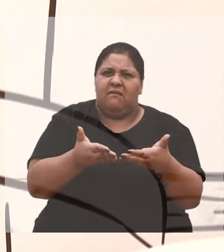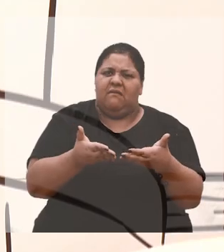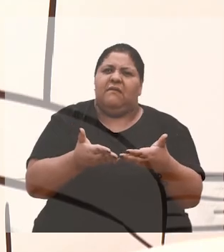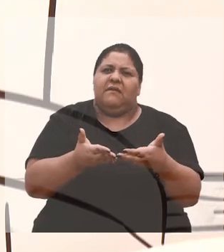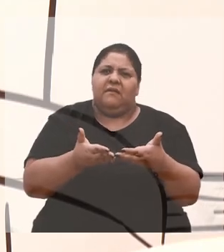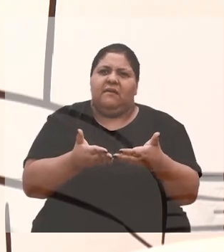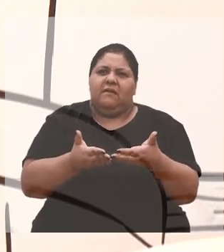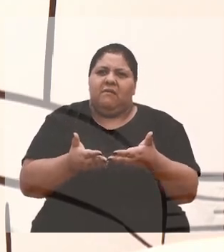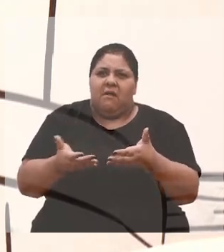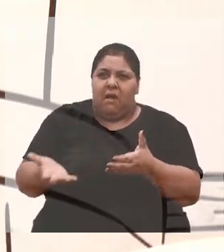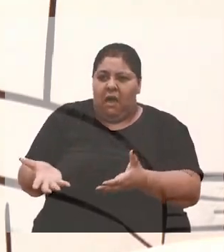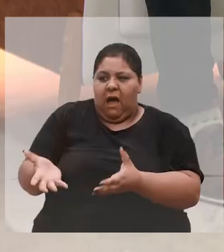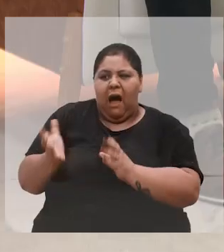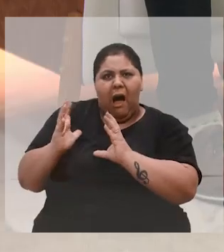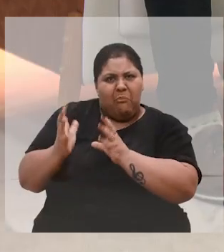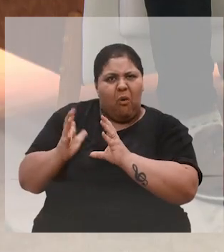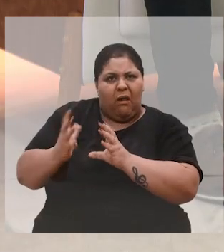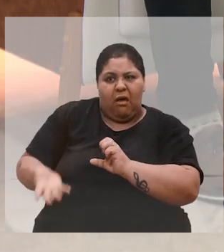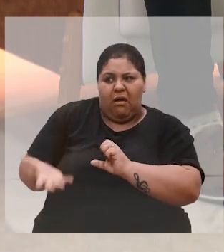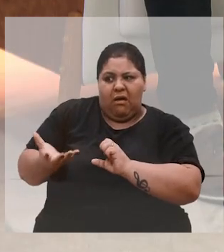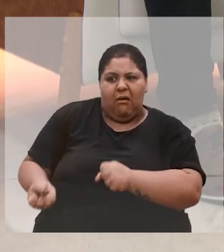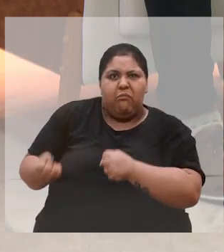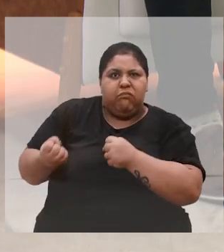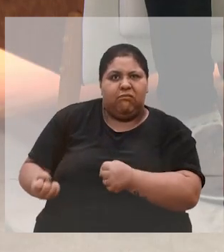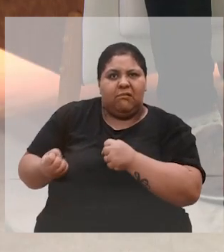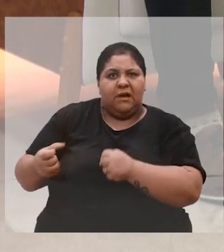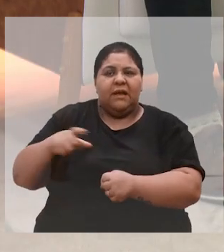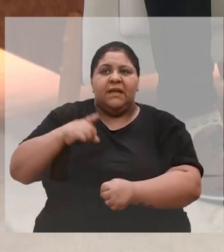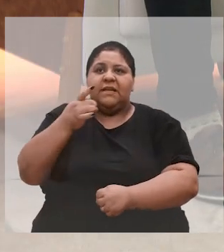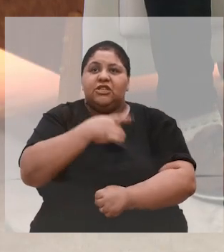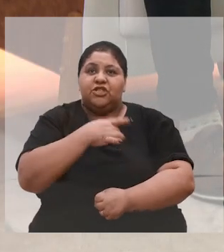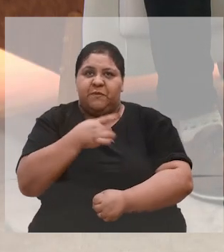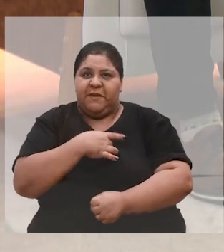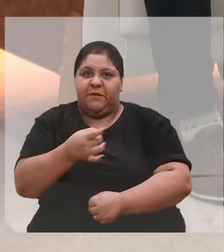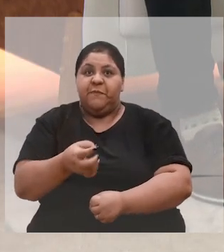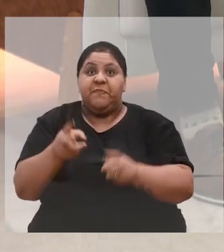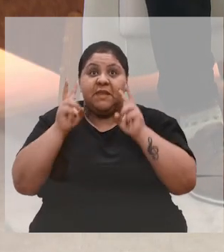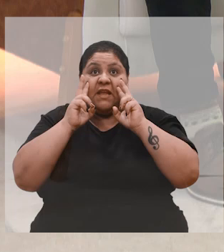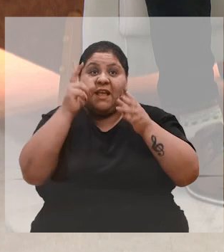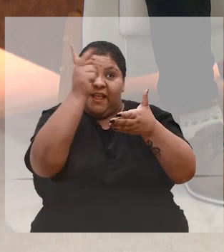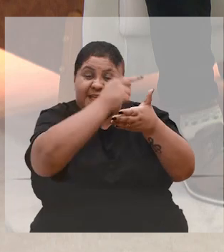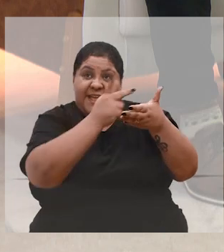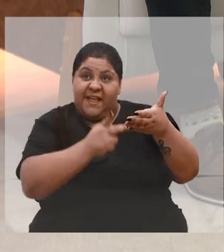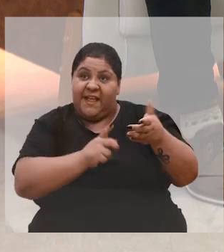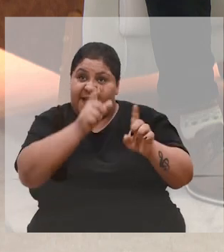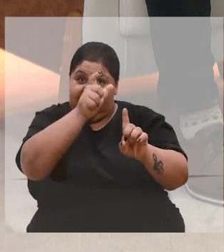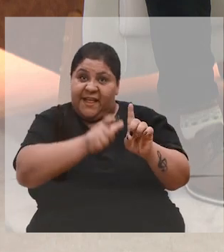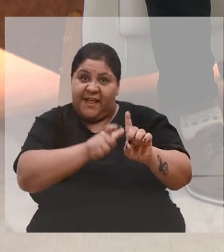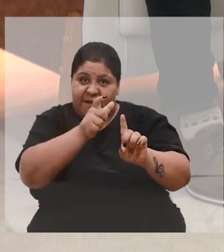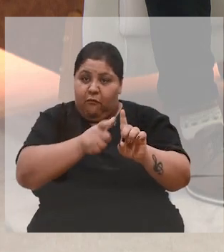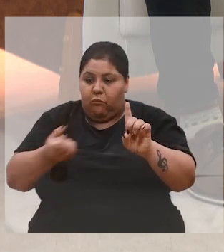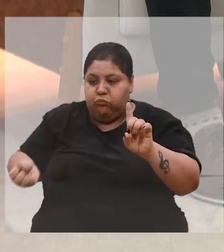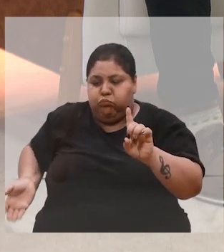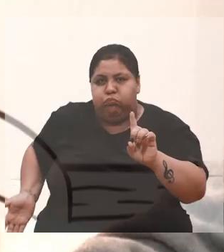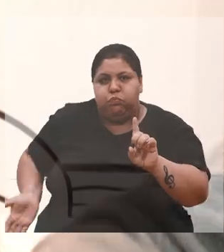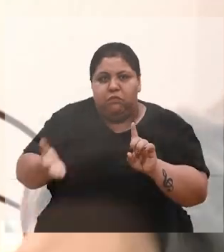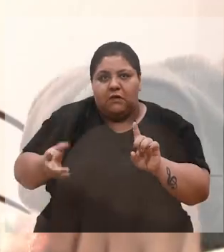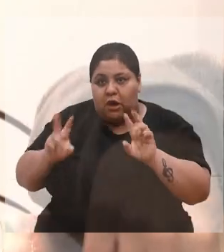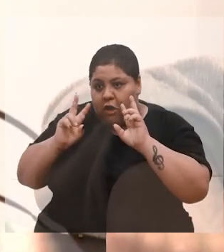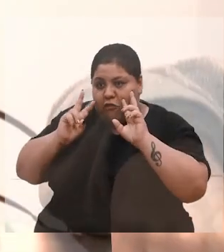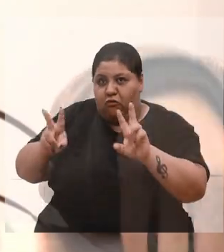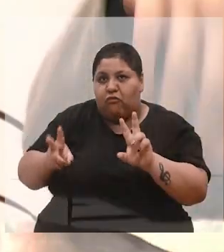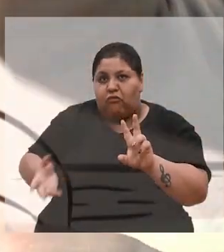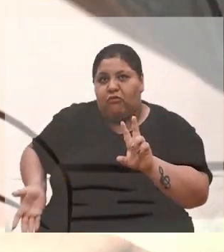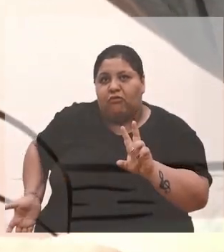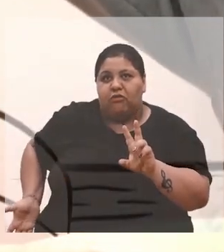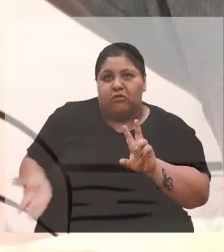gente. Eu acho que eu tinha medo quando eu vi um desenho de uns personagens jogando boliche, e daí eu vi